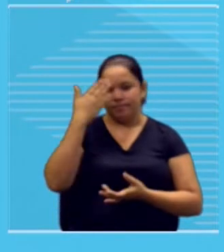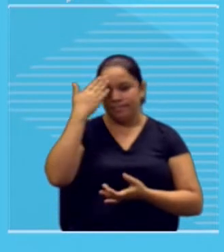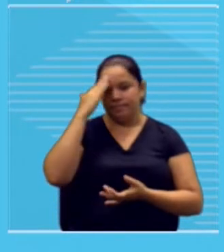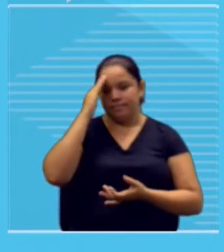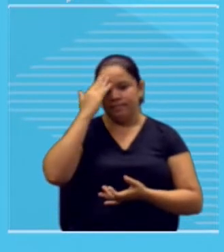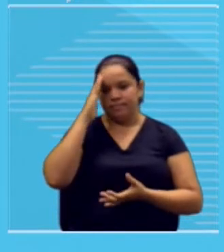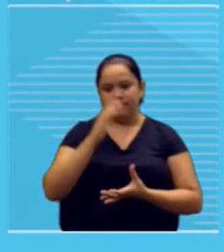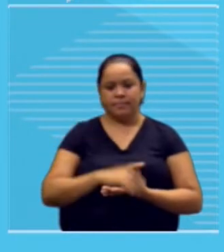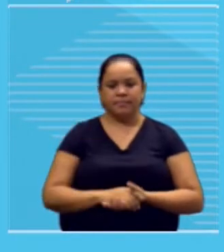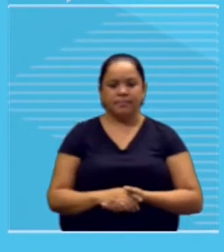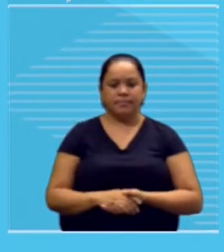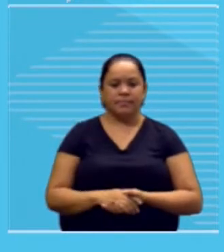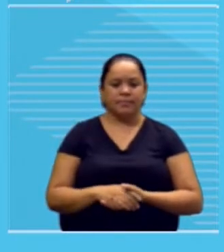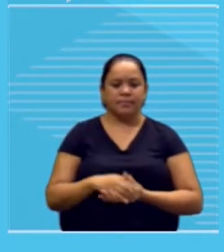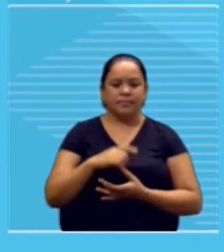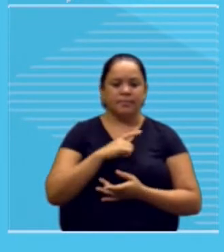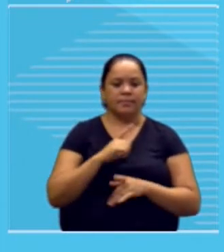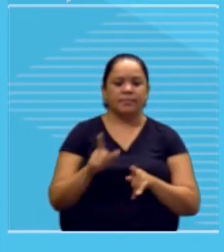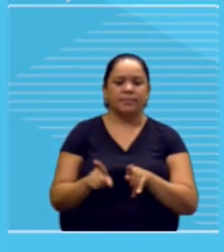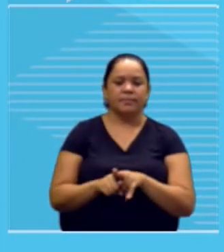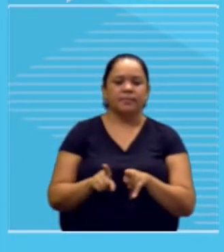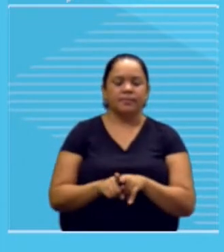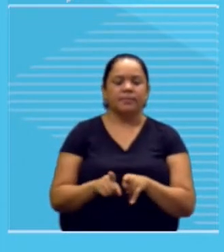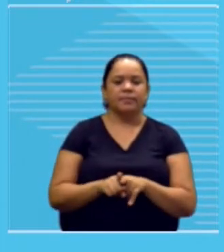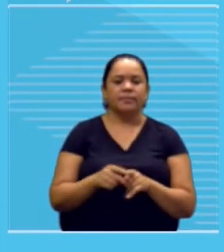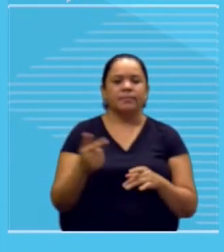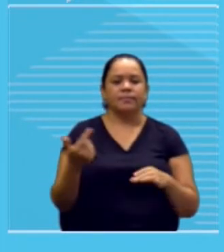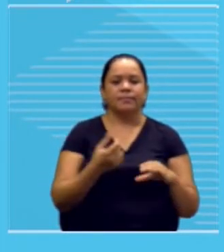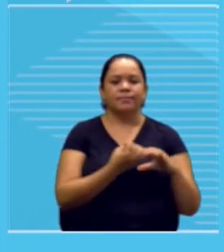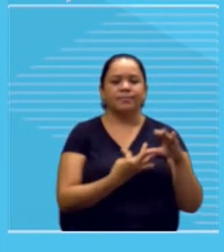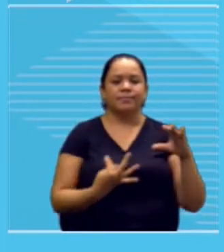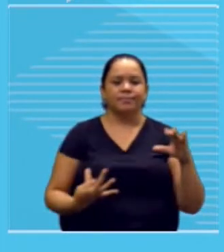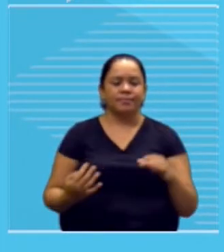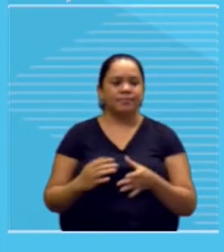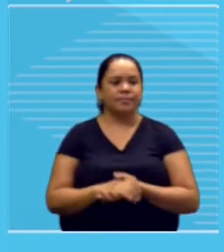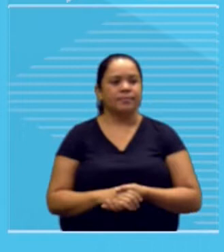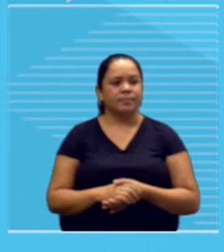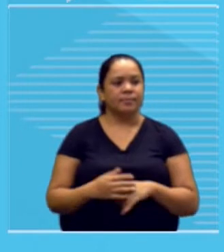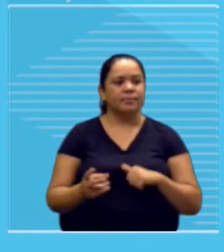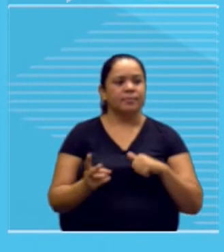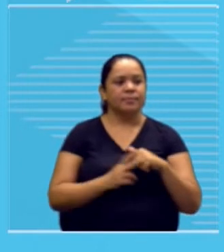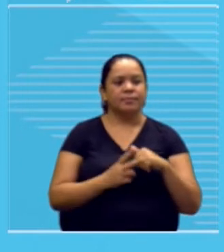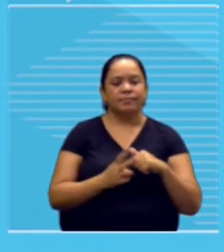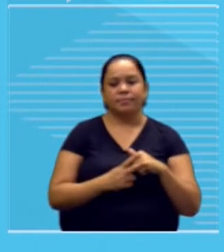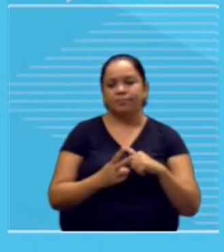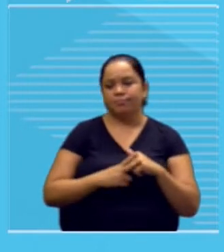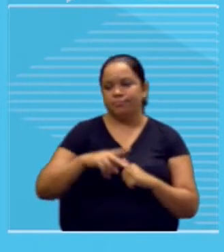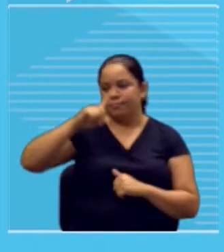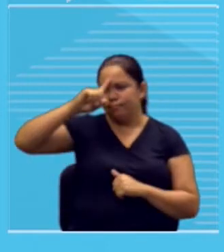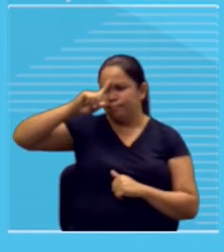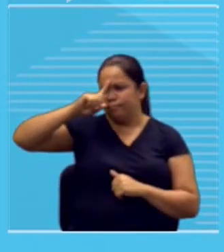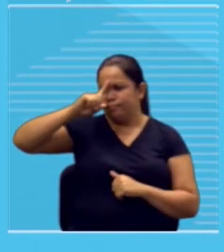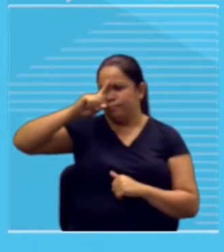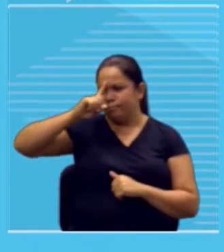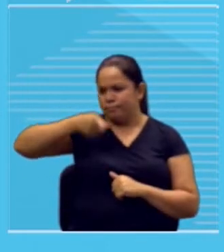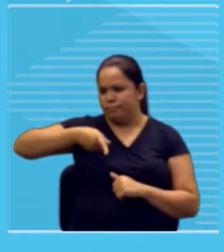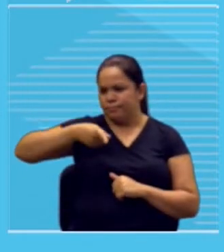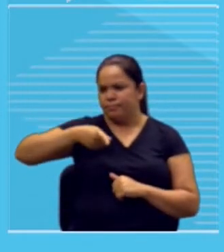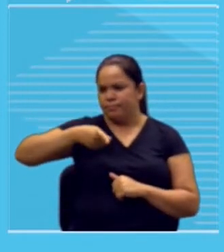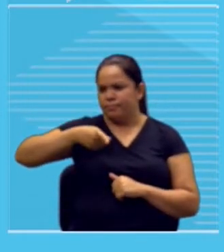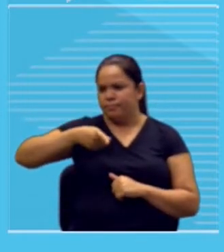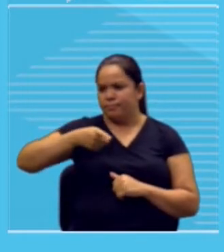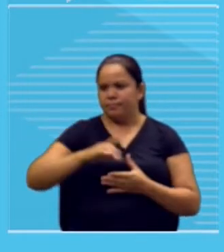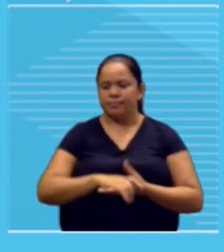e nós temos também a segunda característica que são os verbos no modo imperativo faça